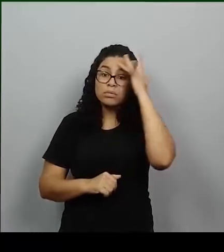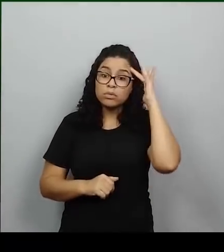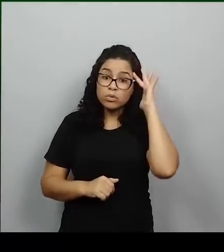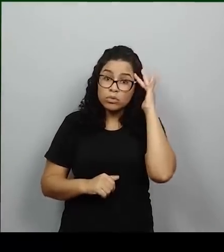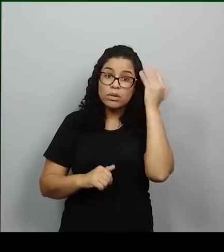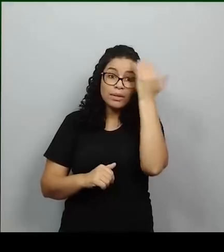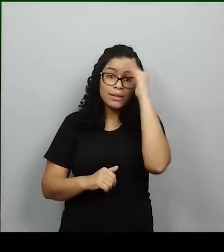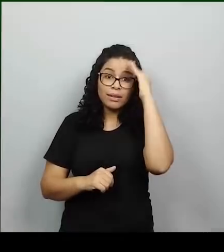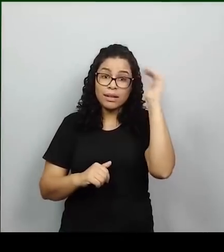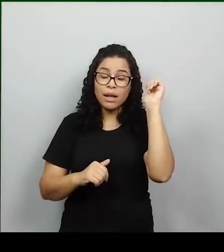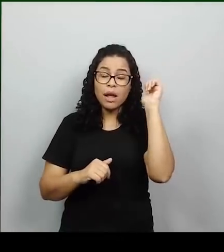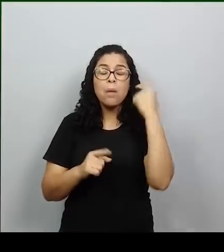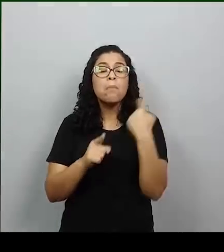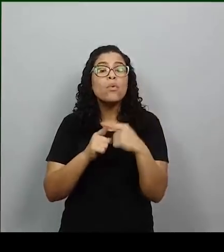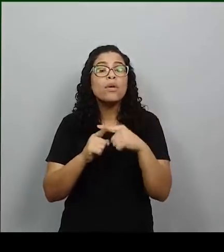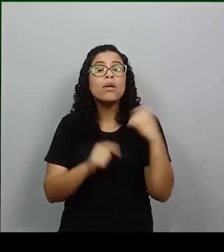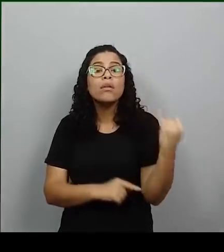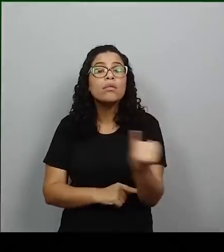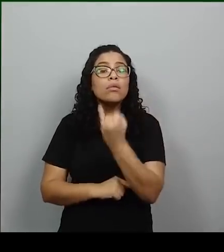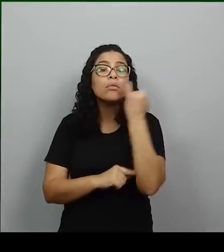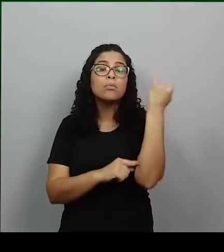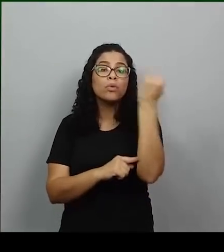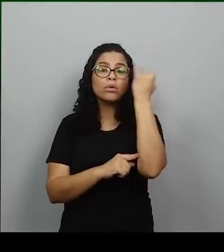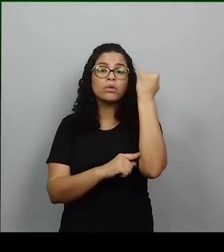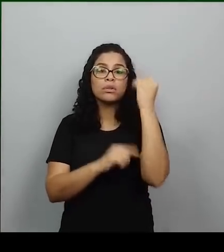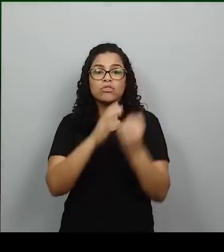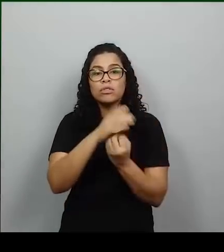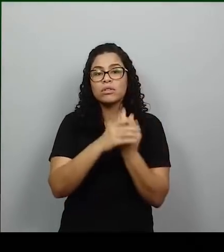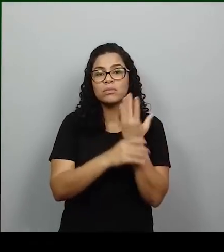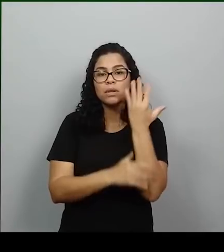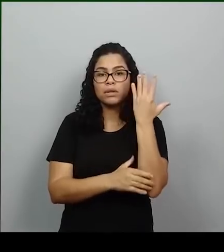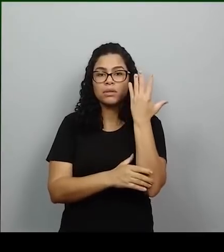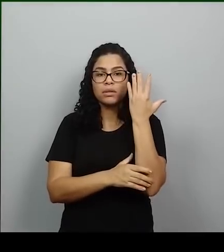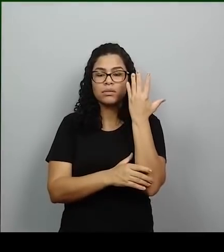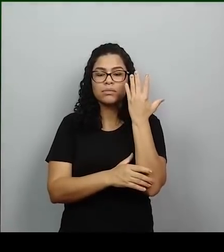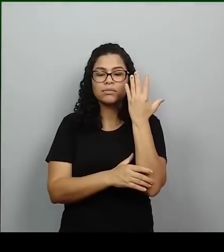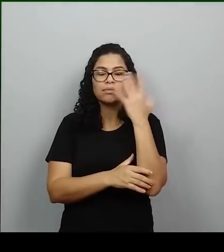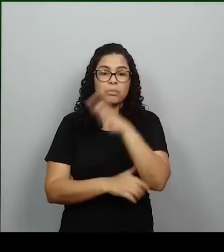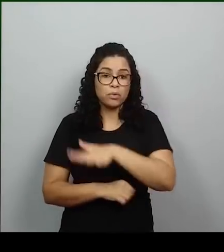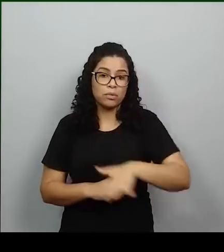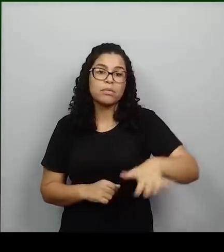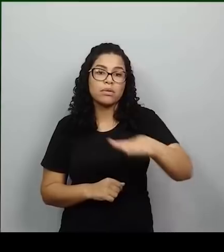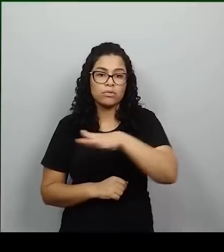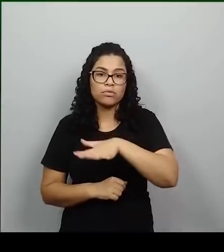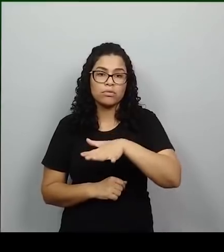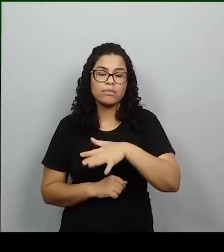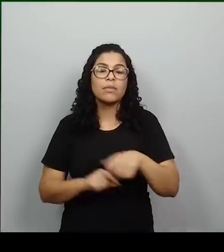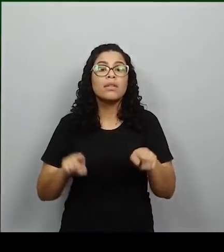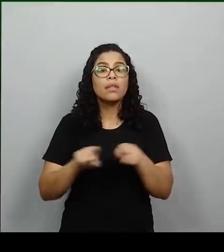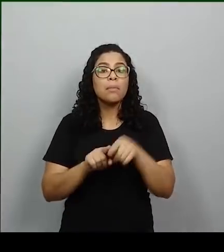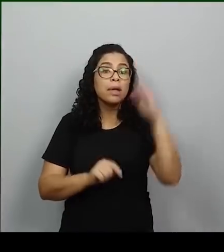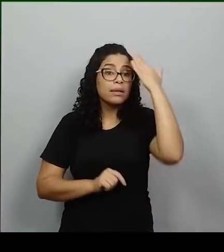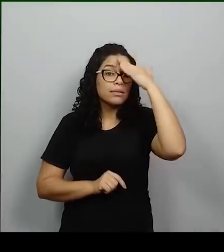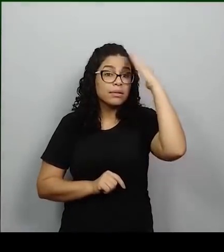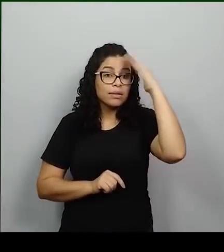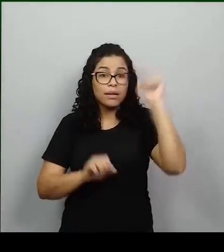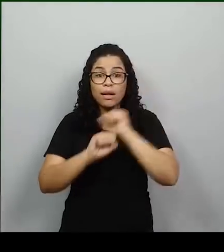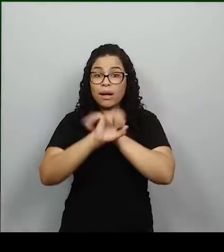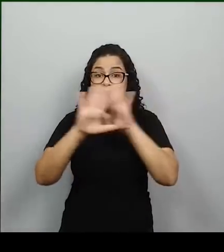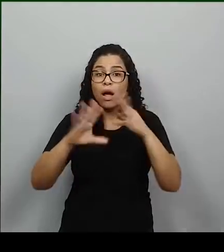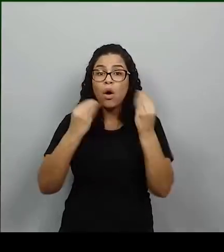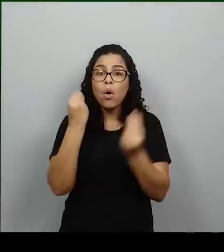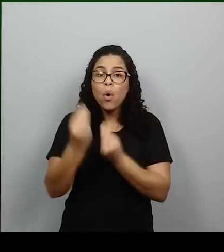pesquisas, a importância das plantas para o equilíbrio do meio ambiente. E o botânico procura entender como elas podem